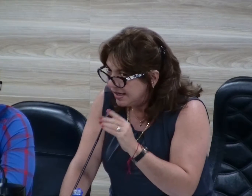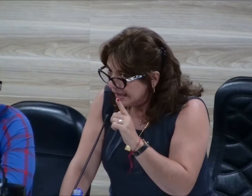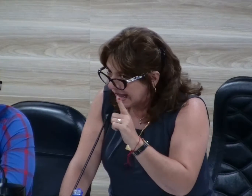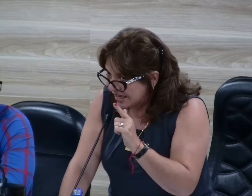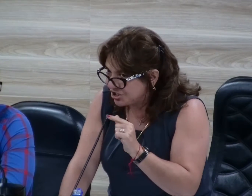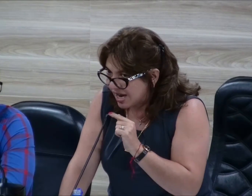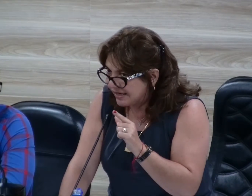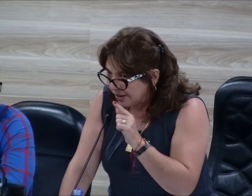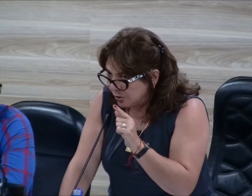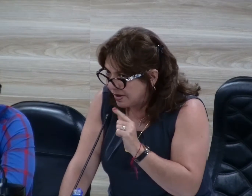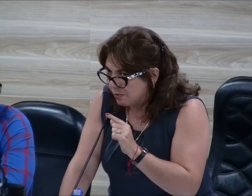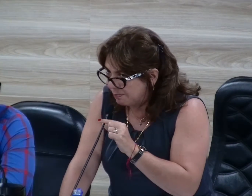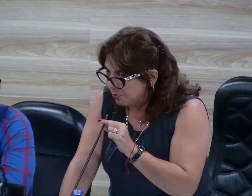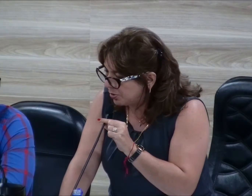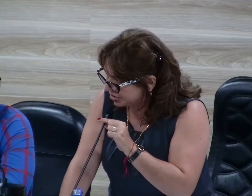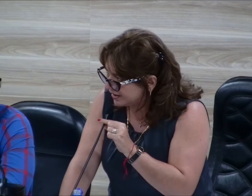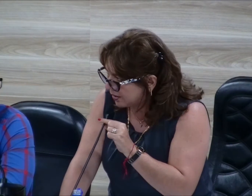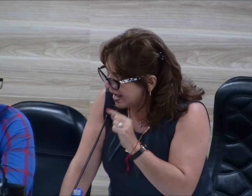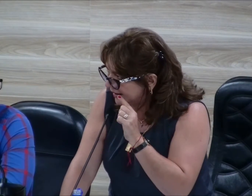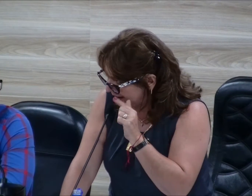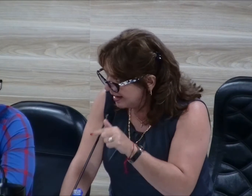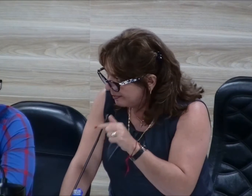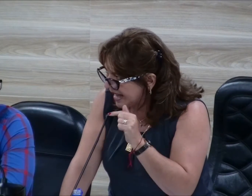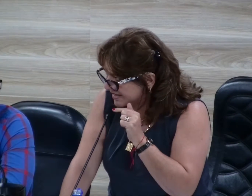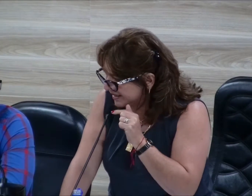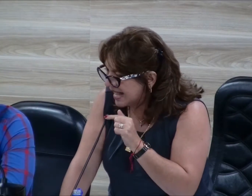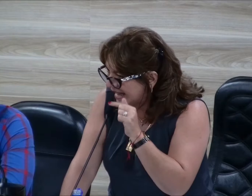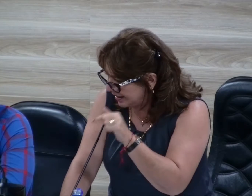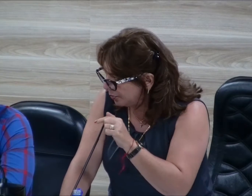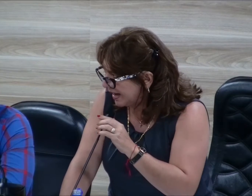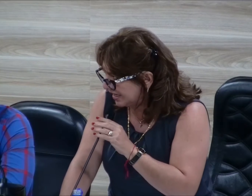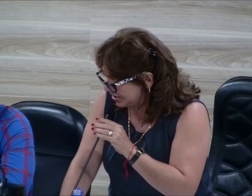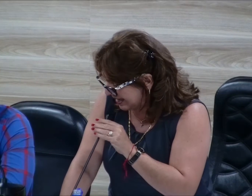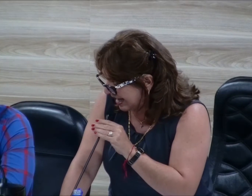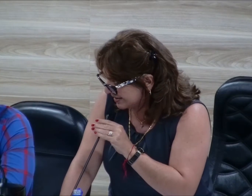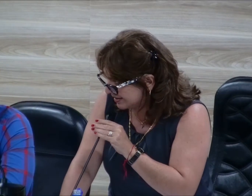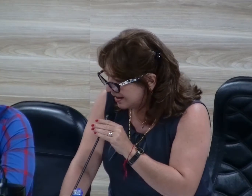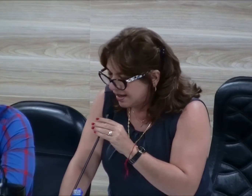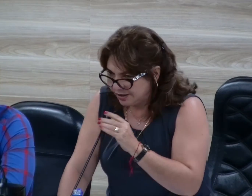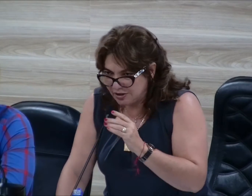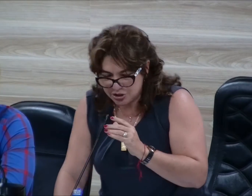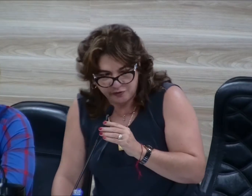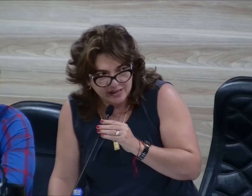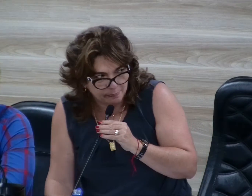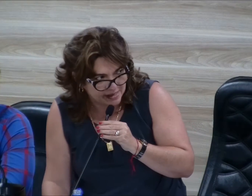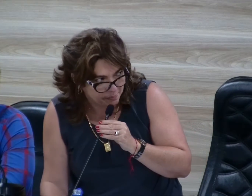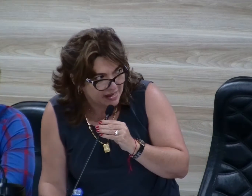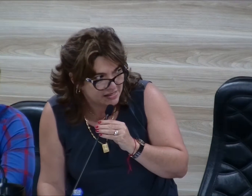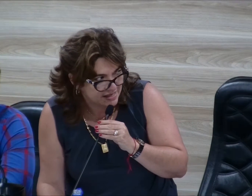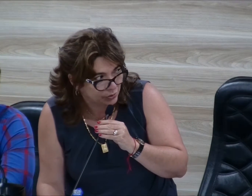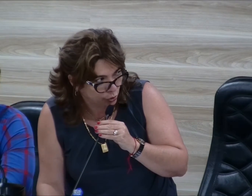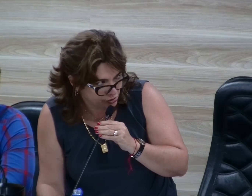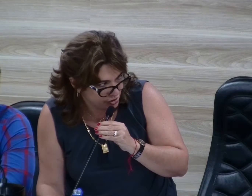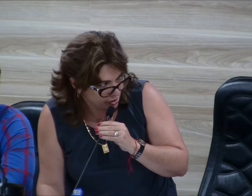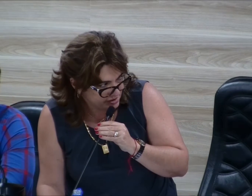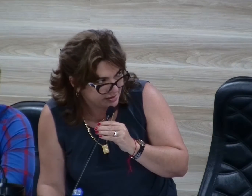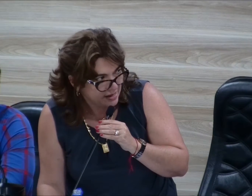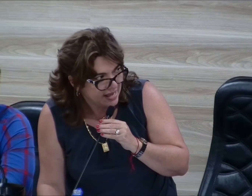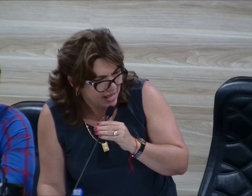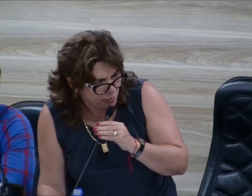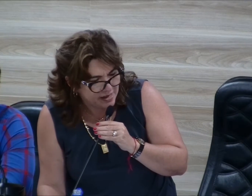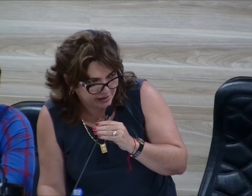gente achar que não é uma proposta adequada para a cidade ou para esta casa. Então, acho que fica parabéns a todos